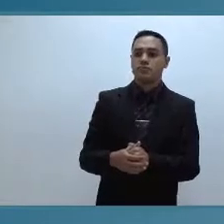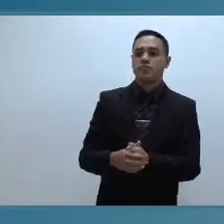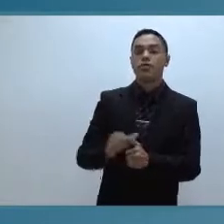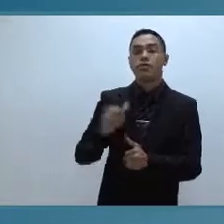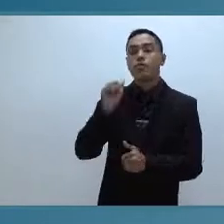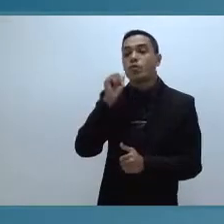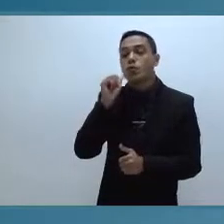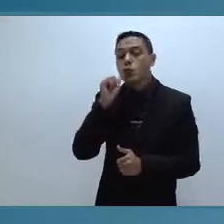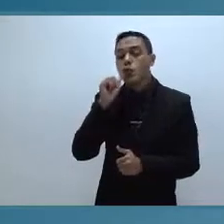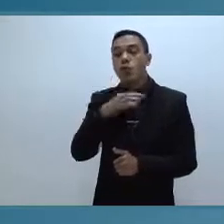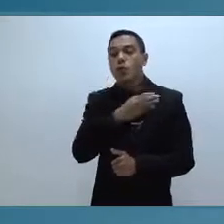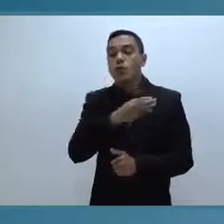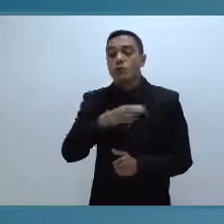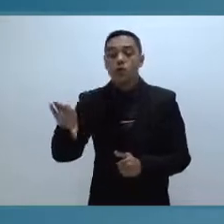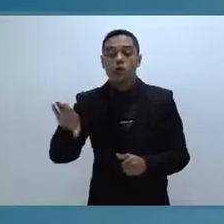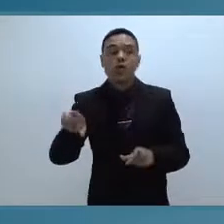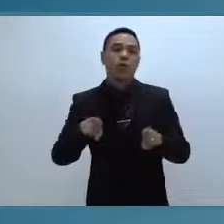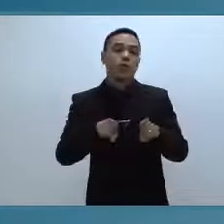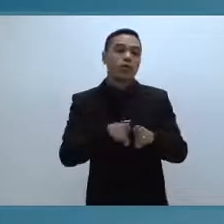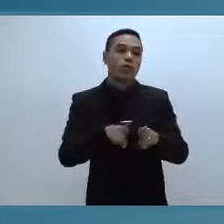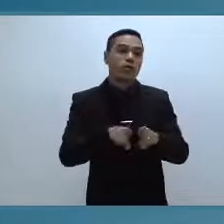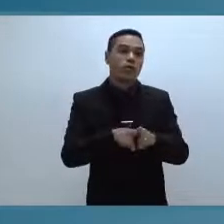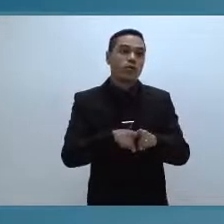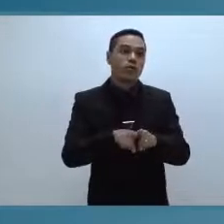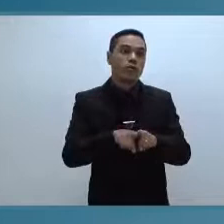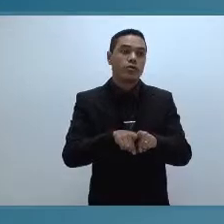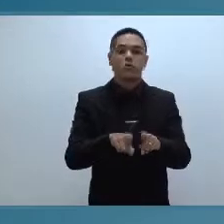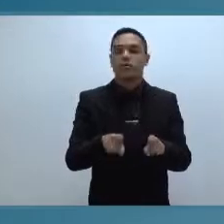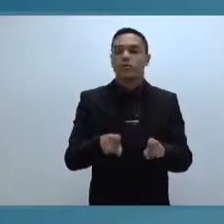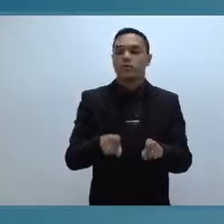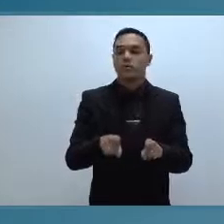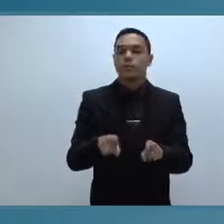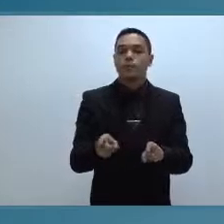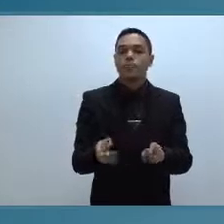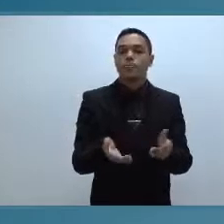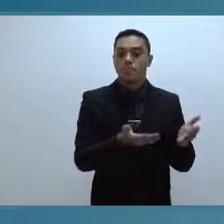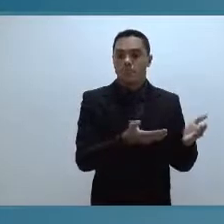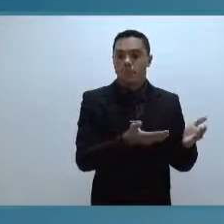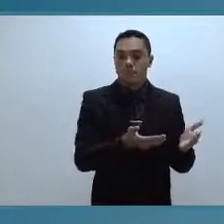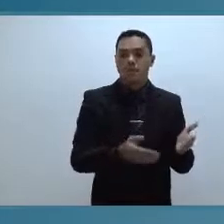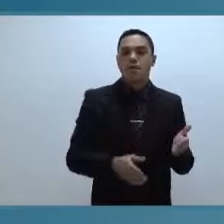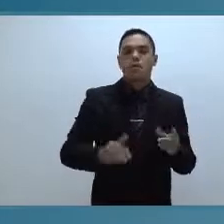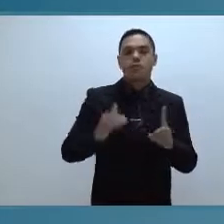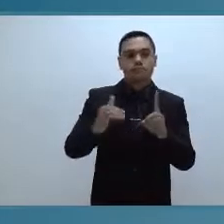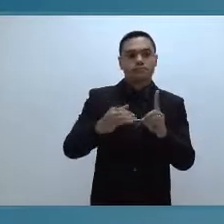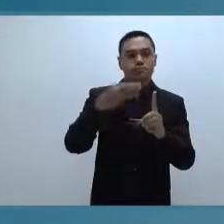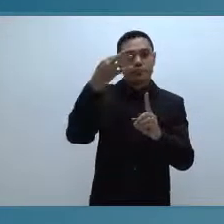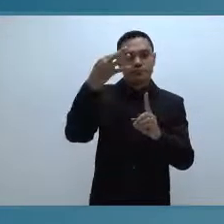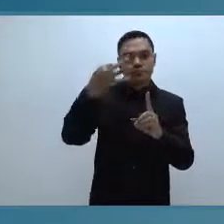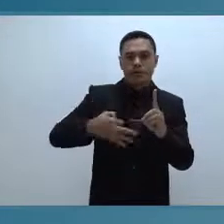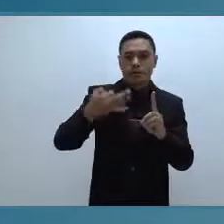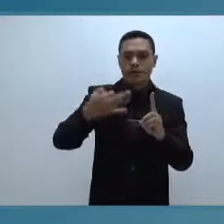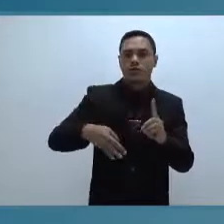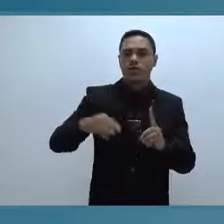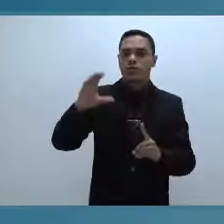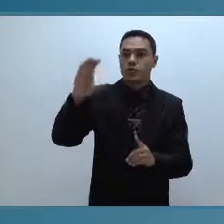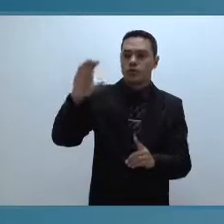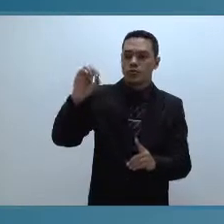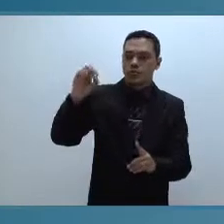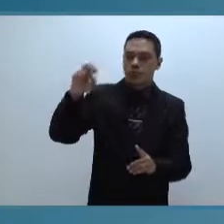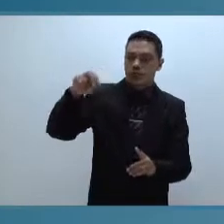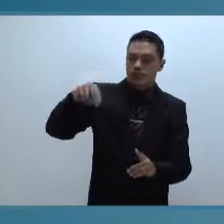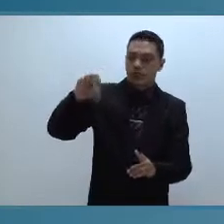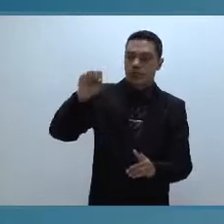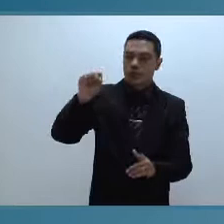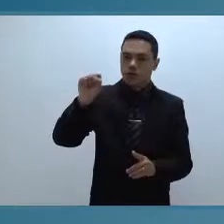O desembargador Constantino está votando pelo indeferimento do pedido. Pergunto a Vossa Excelência se mantém